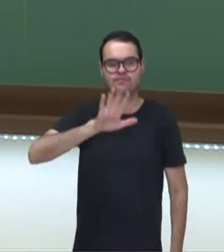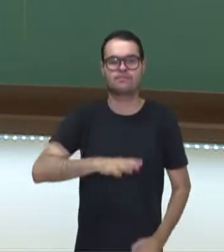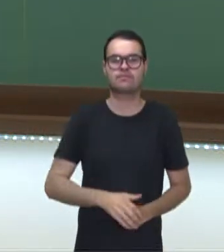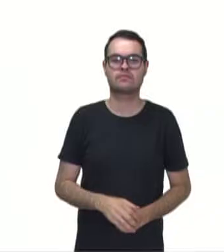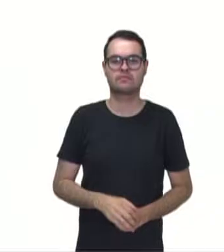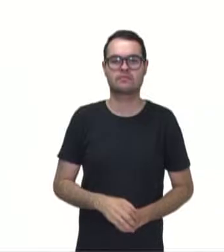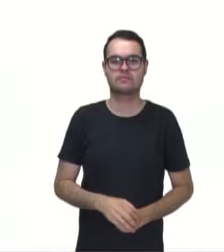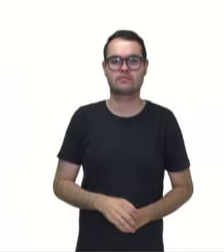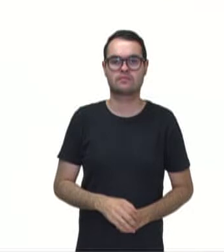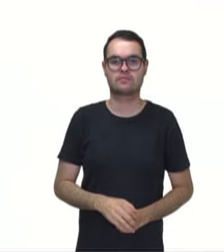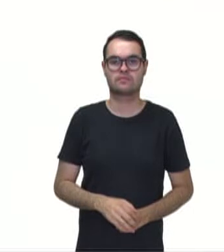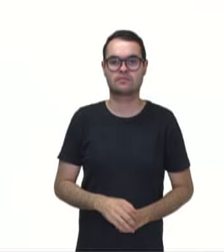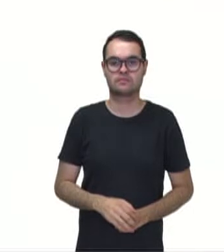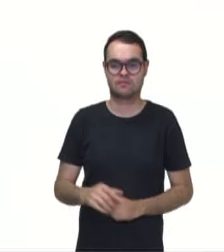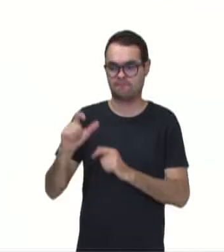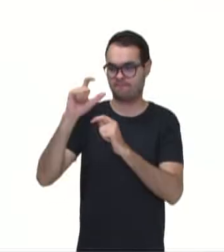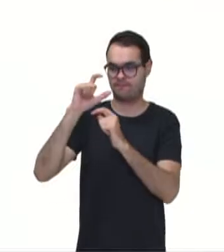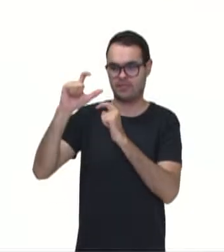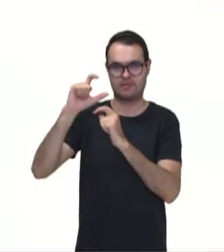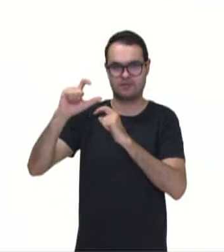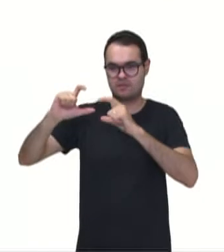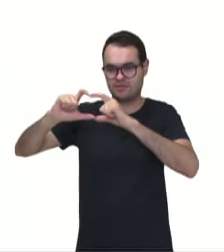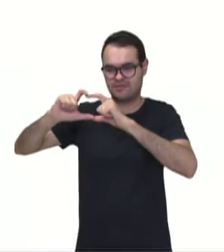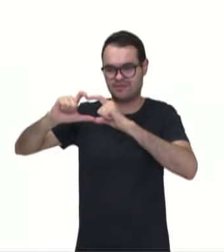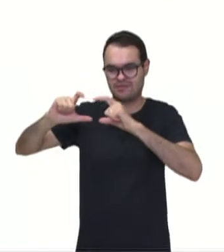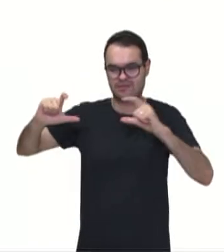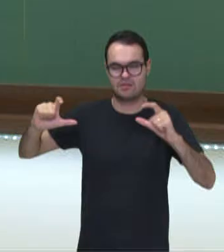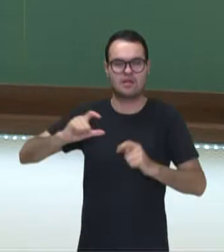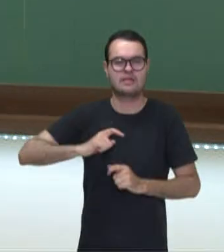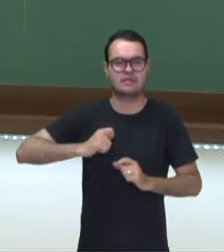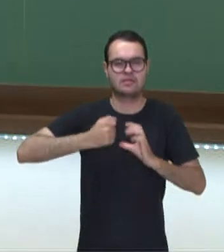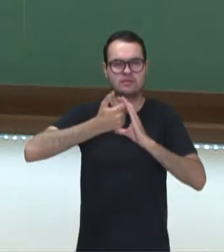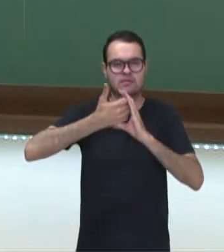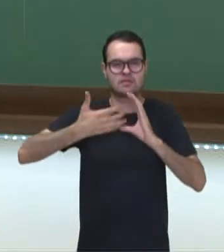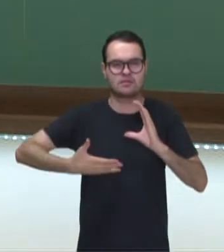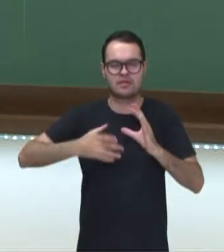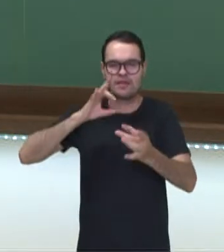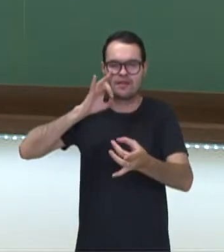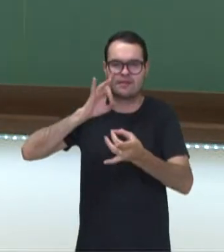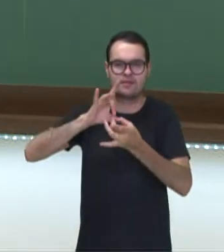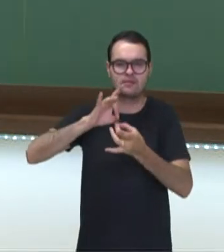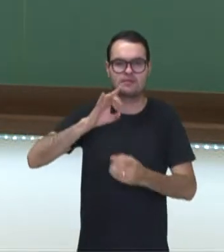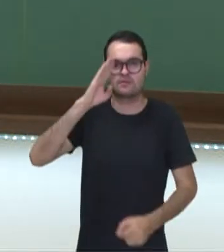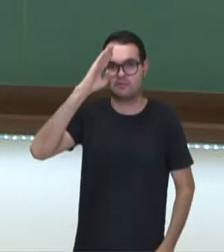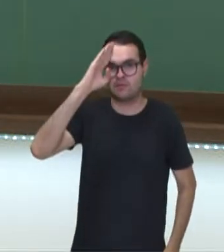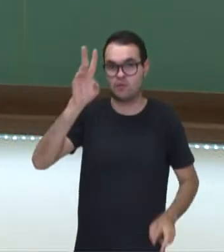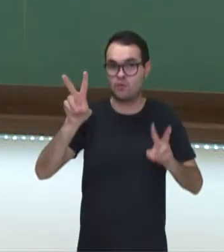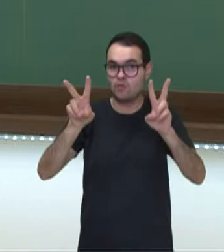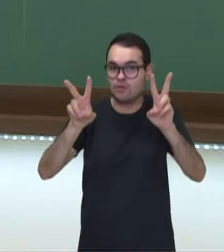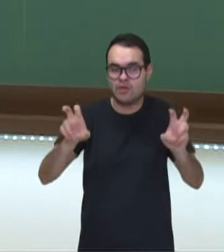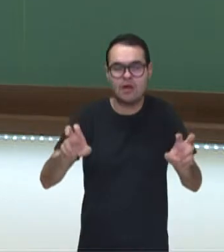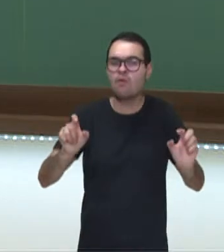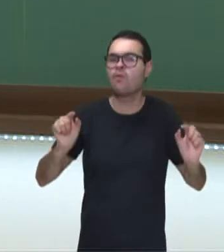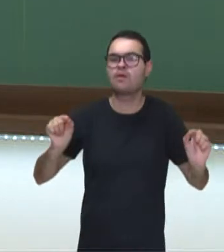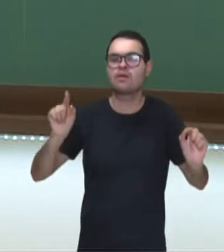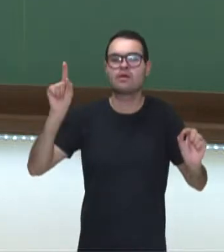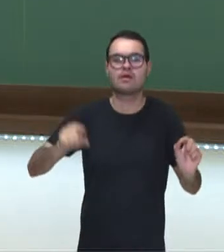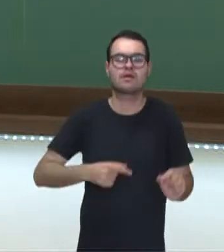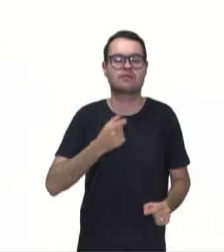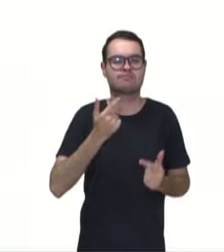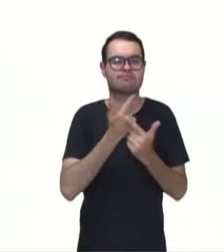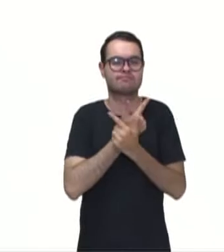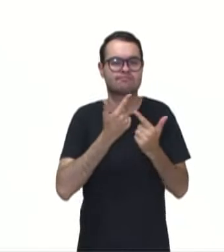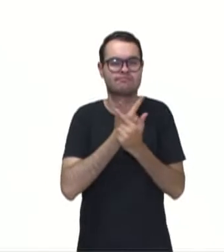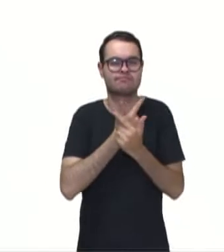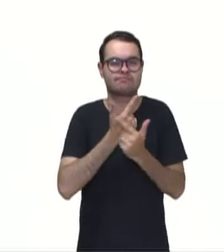tirinha, a gente pode destacar algumas características específicas. A temática que predomina é humorística.